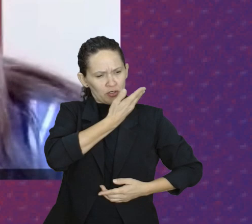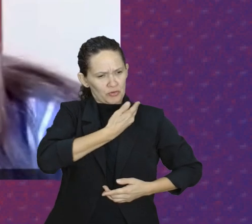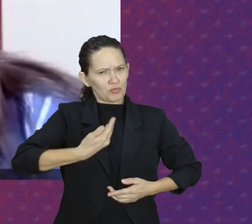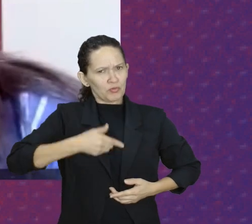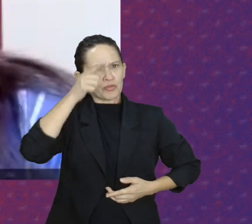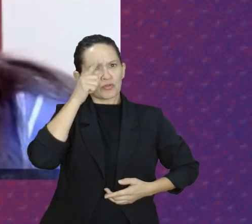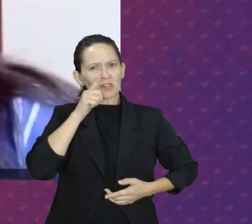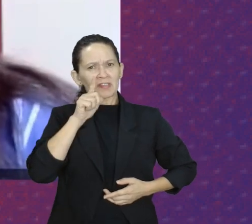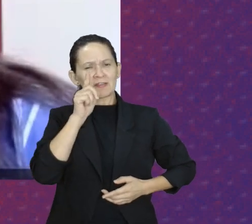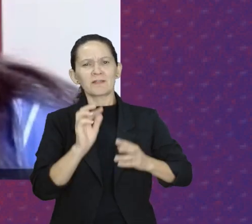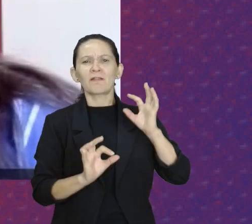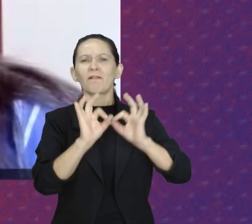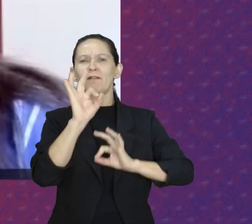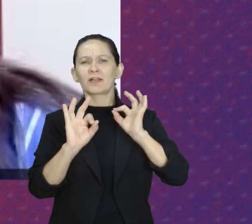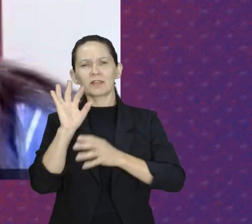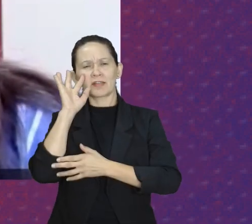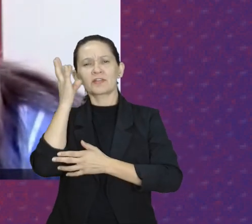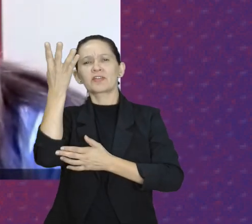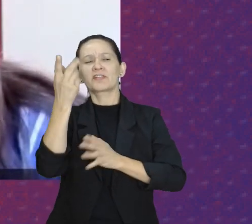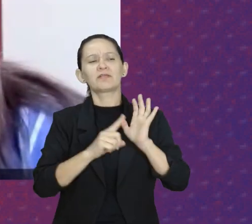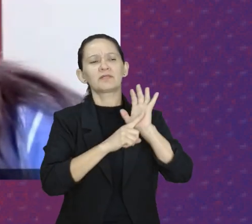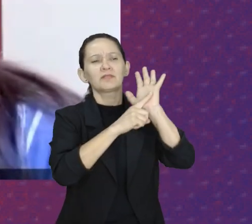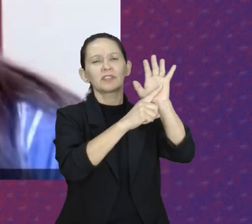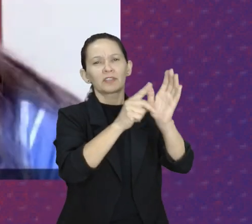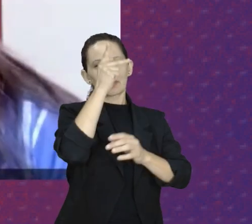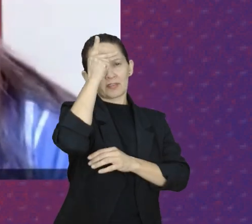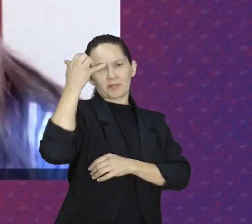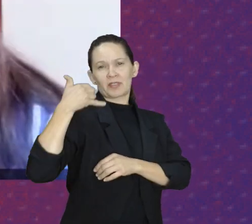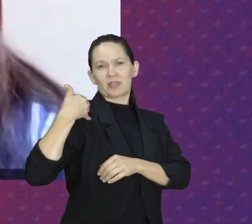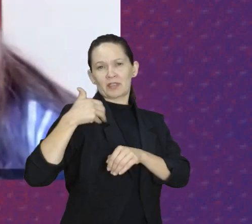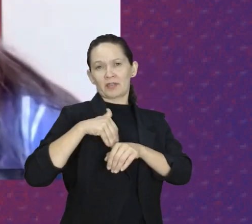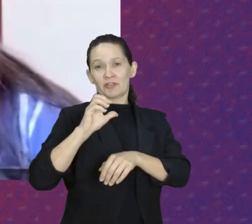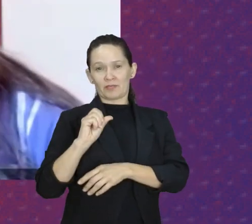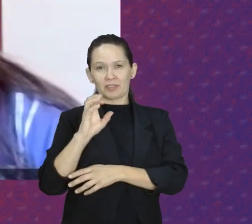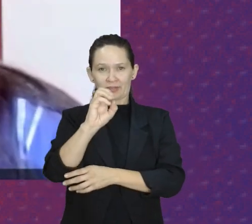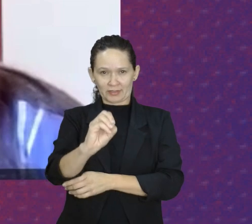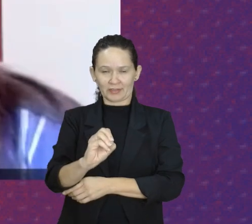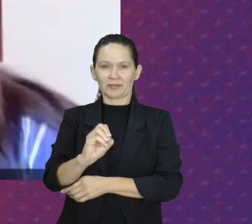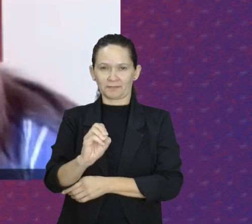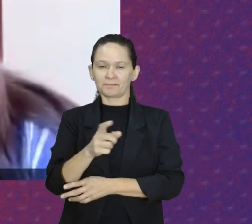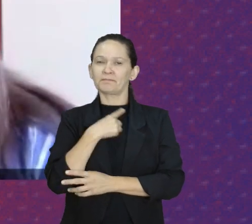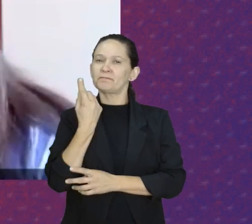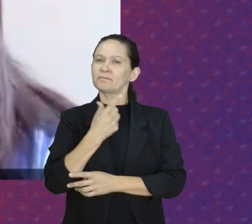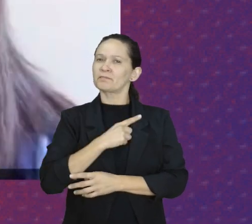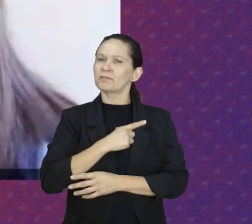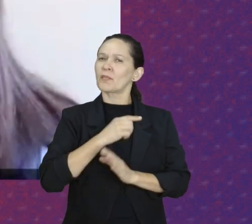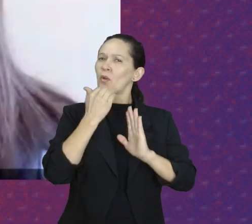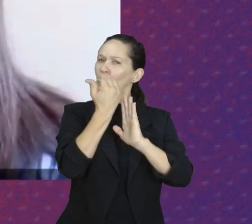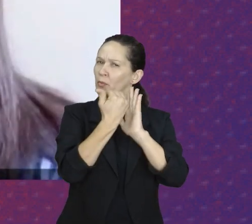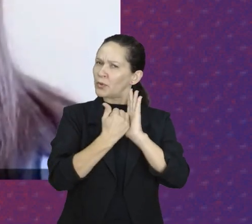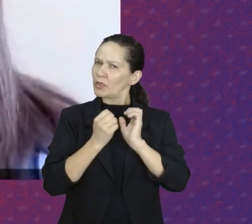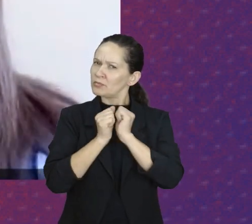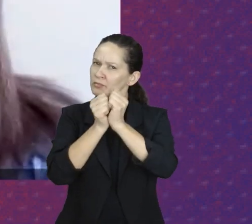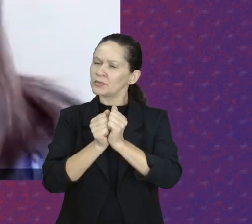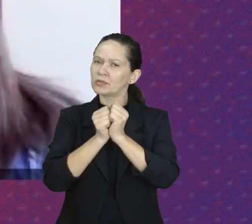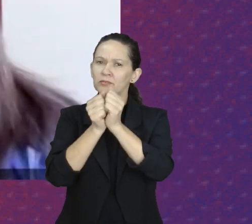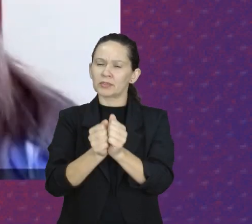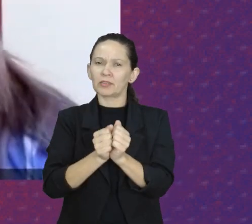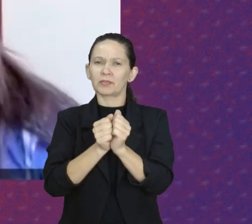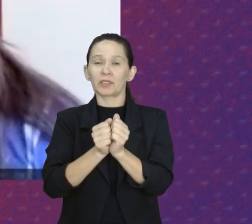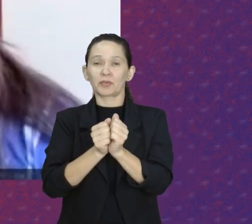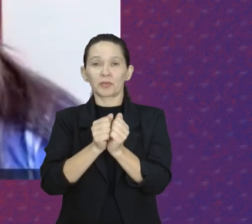também para as pessoas idosas, e aí a gente tem tantos programas de acompanhamento ao